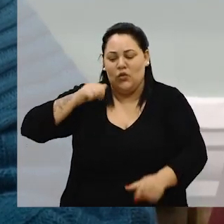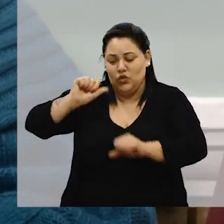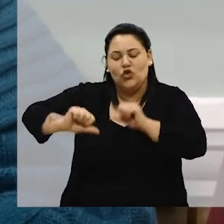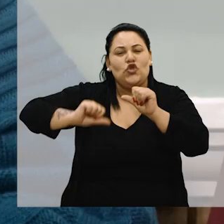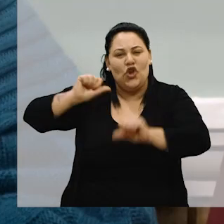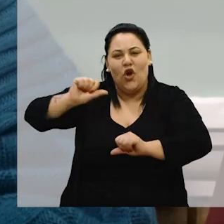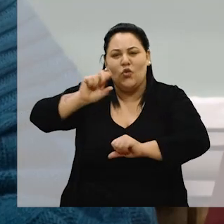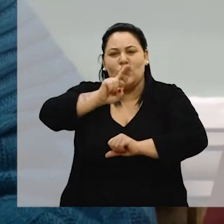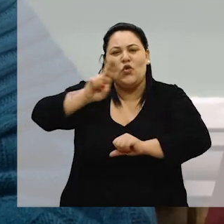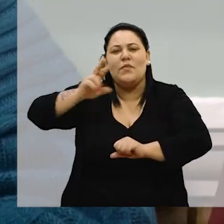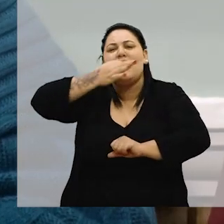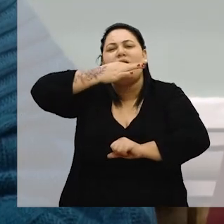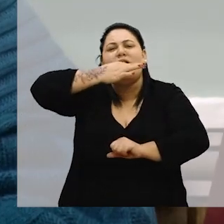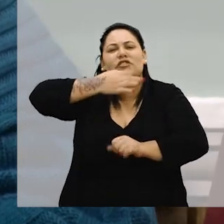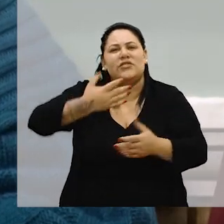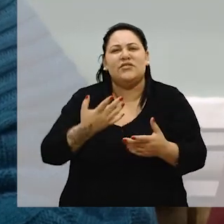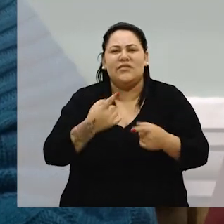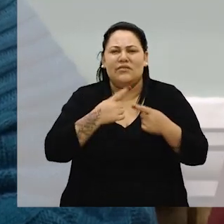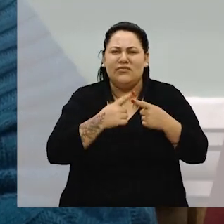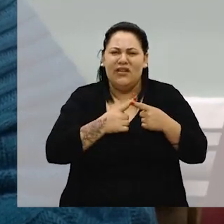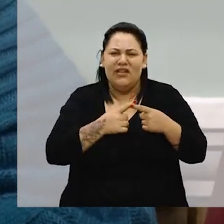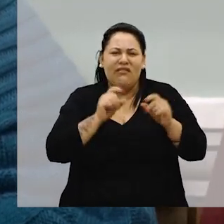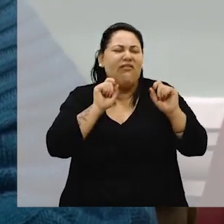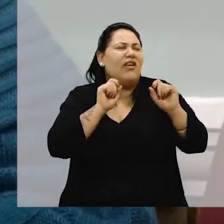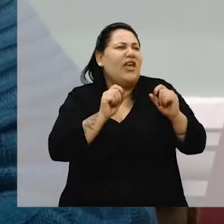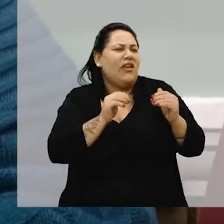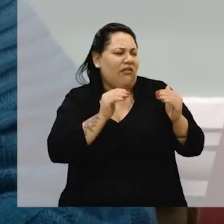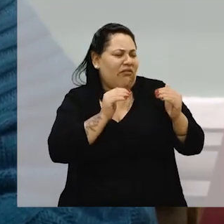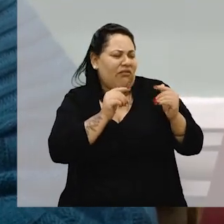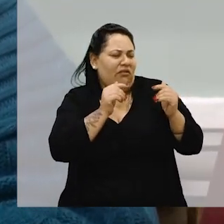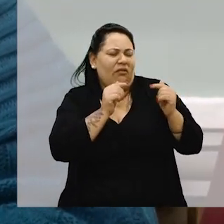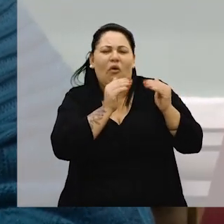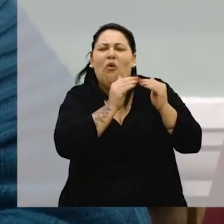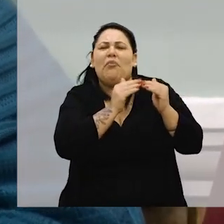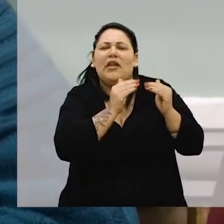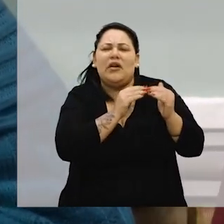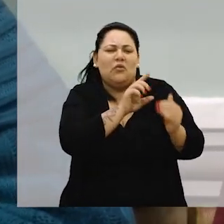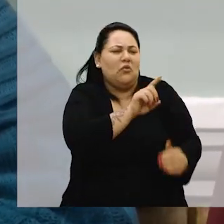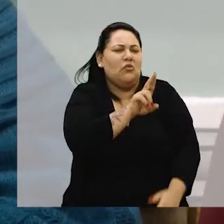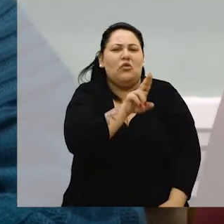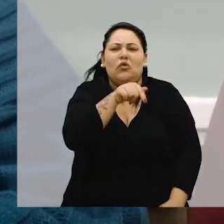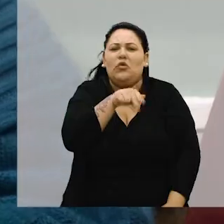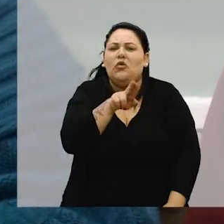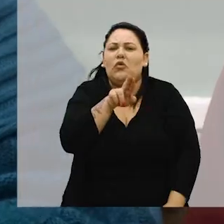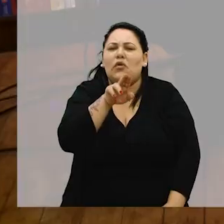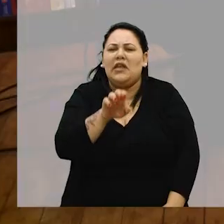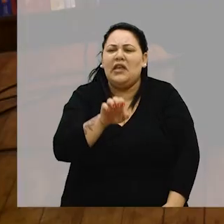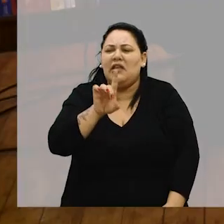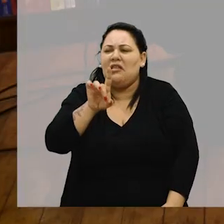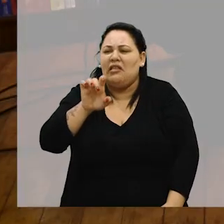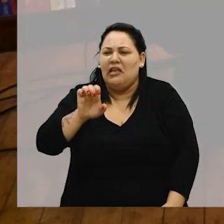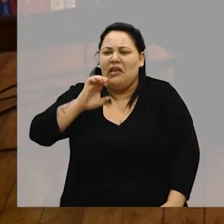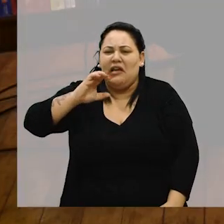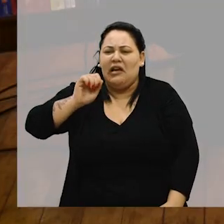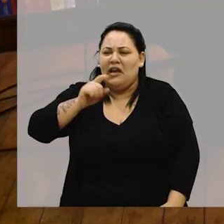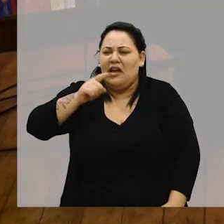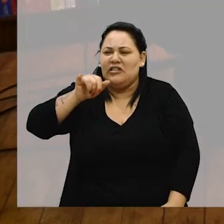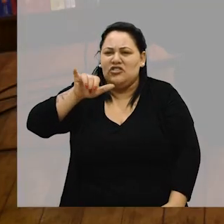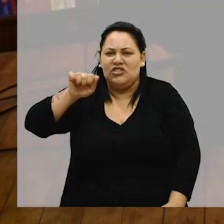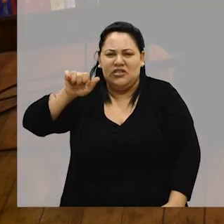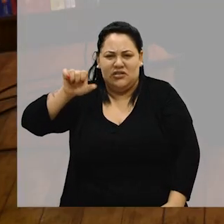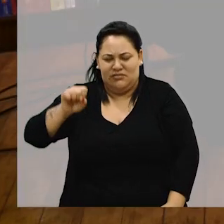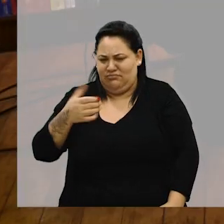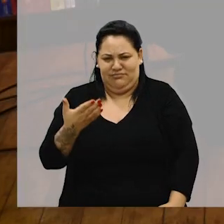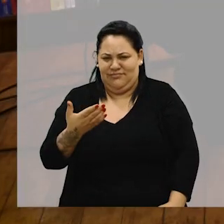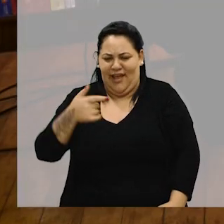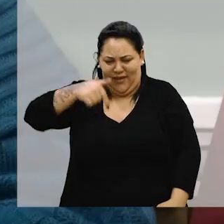de Caxias do Sul. O que nós temos que ver com o Duque de Caxias aqui? Um guerreiro, né? Guerreiro, aqui é uma cidade